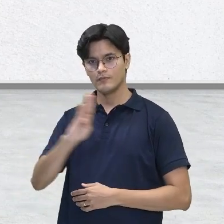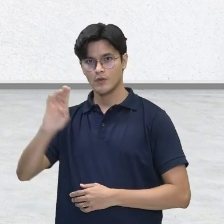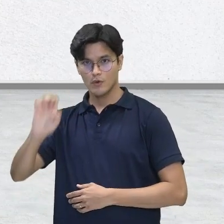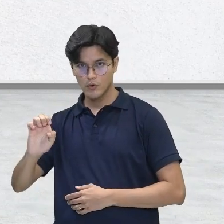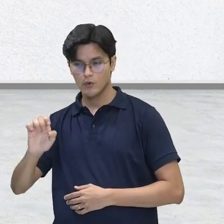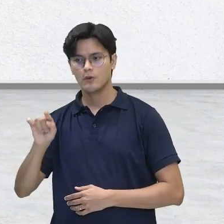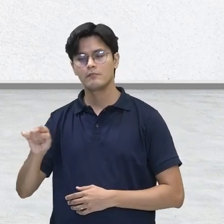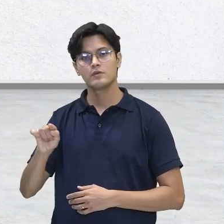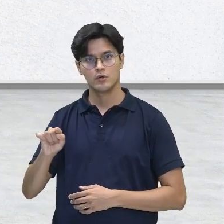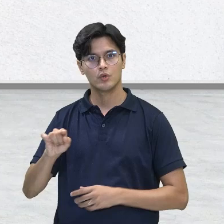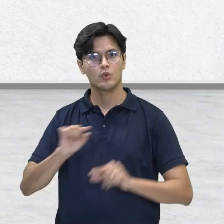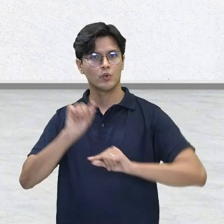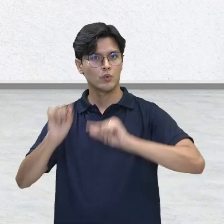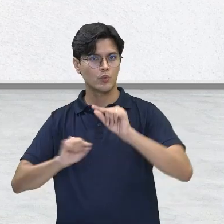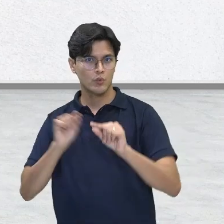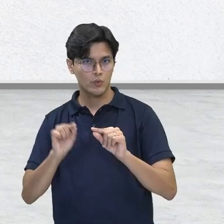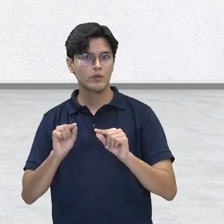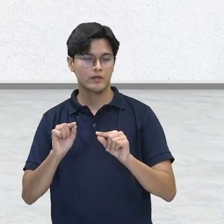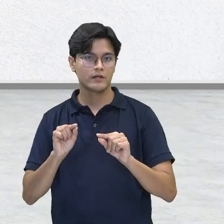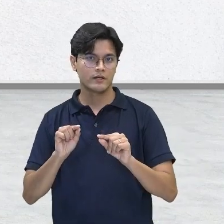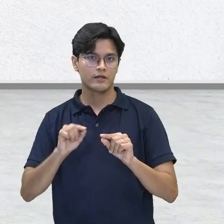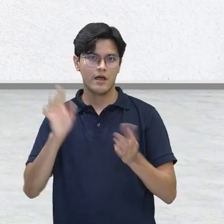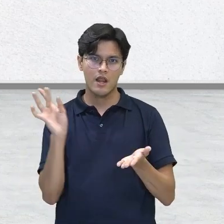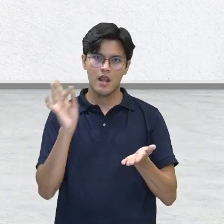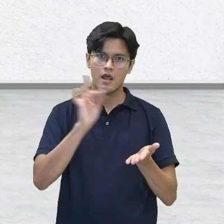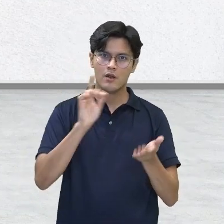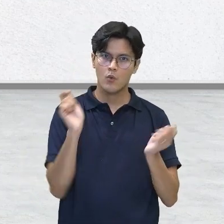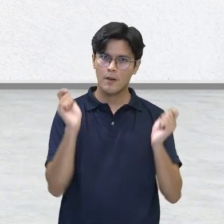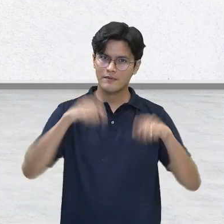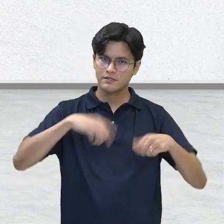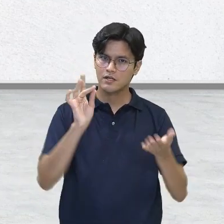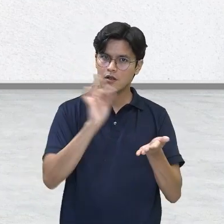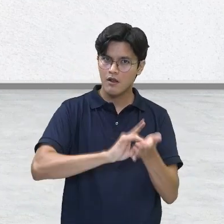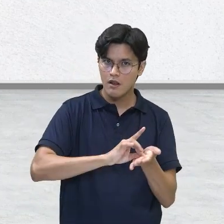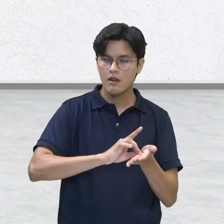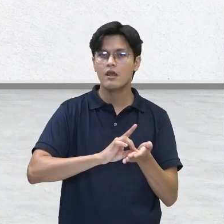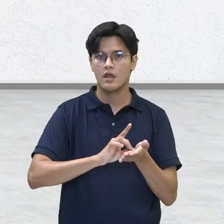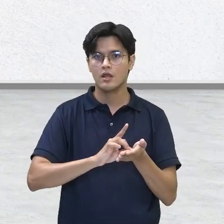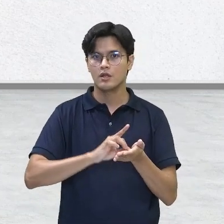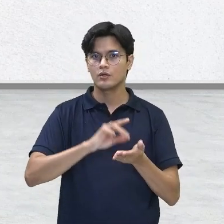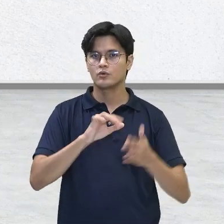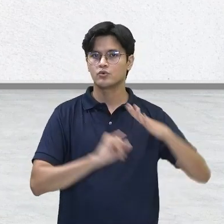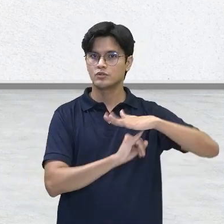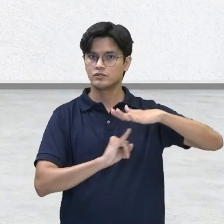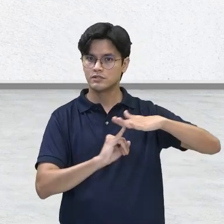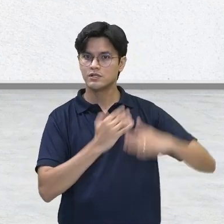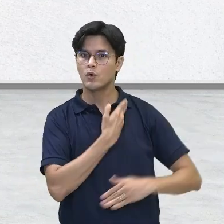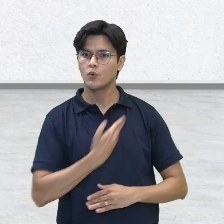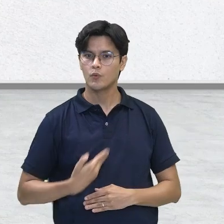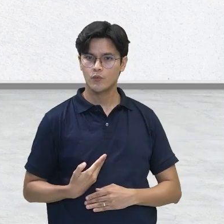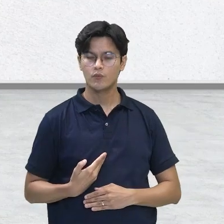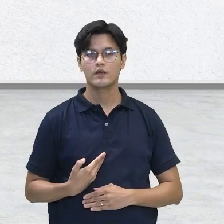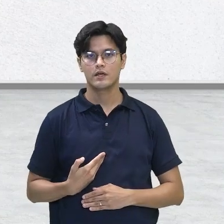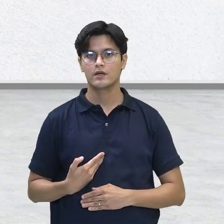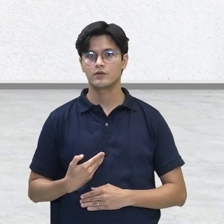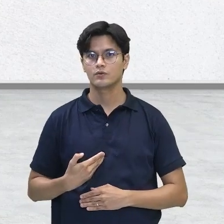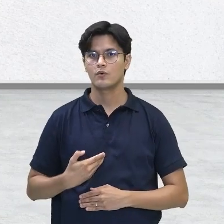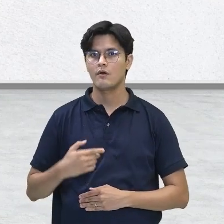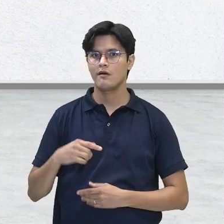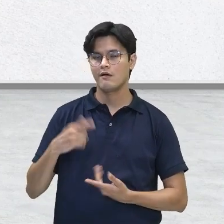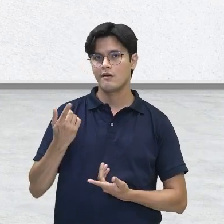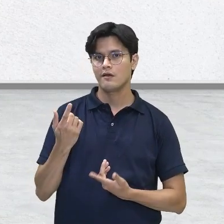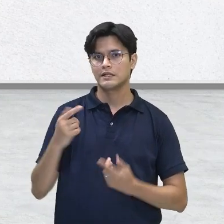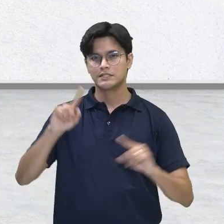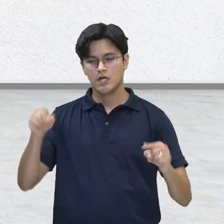do Estado deriva da necessidade de evitar o caos. O poder do soberano é